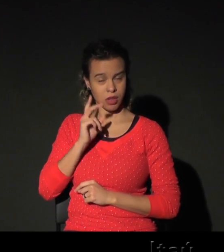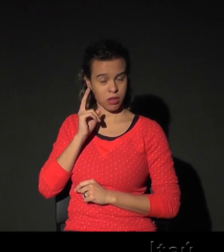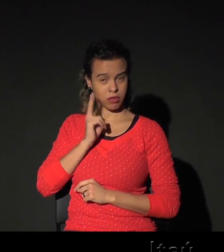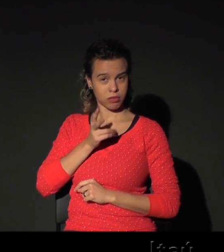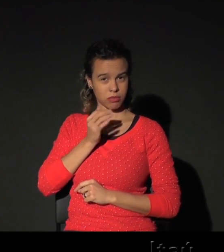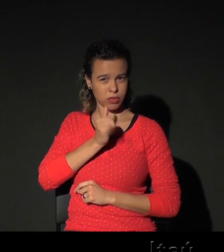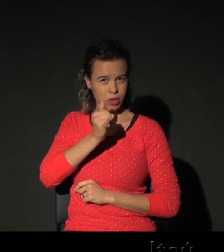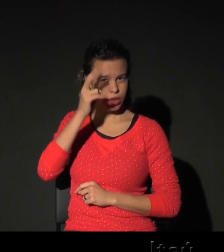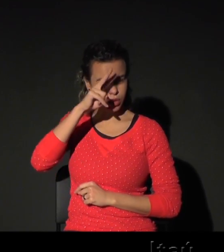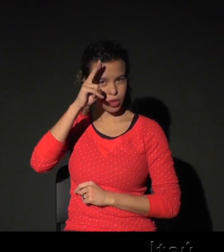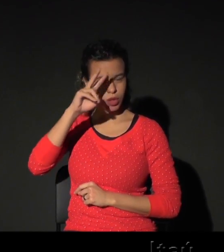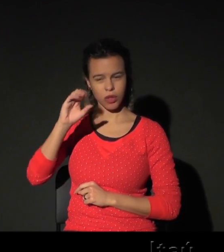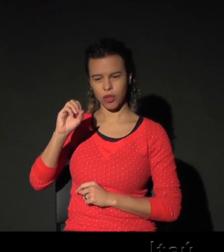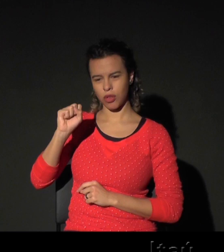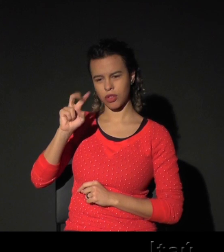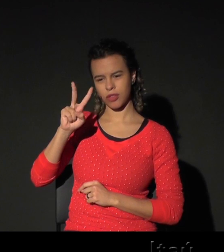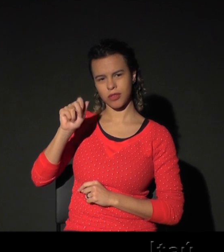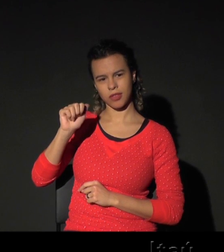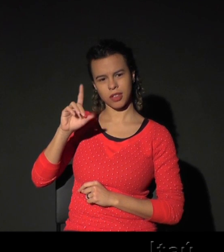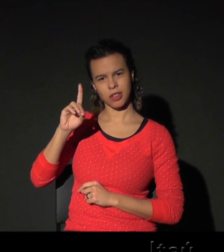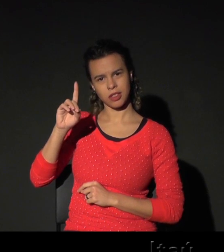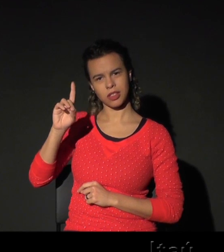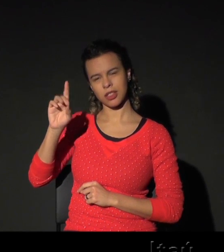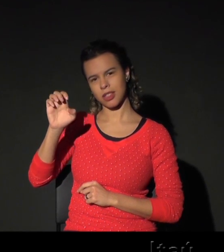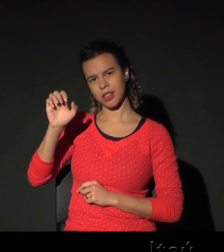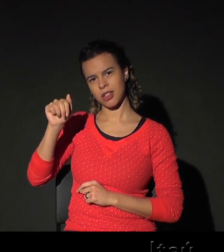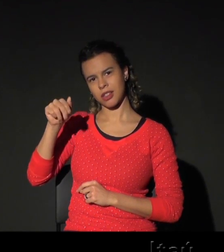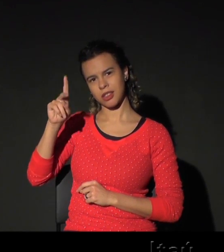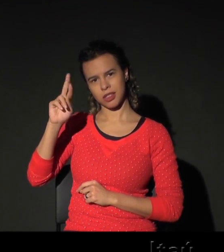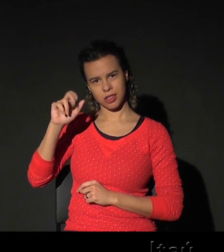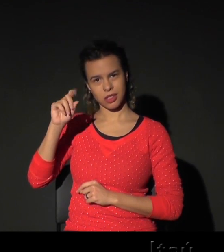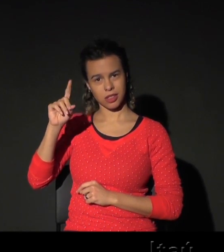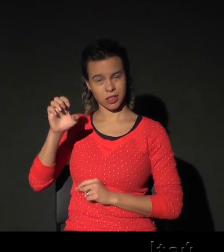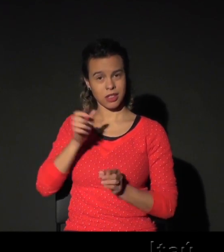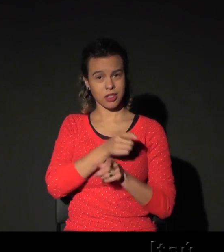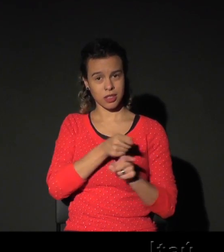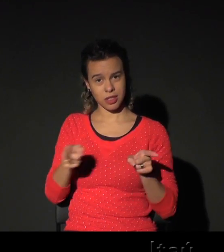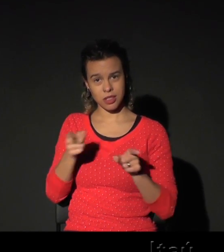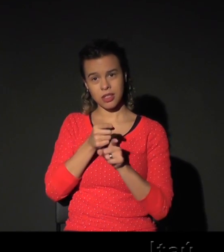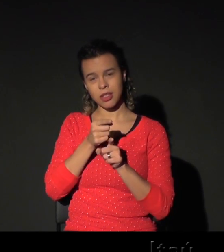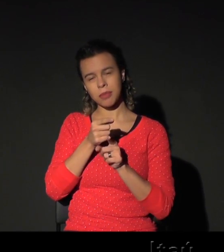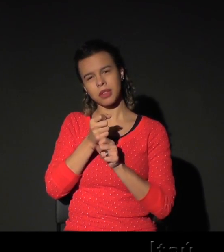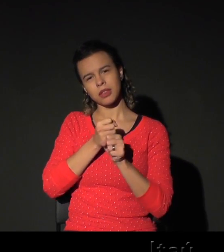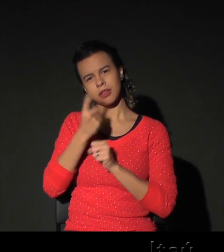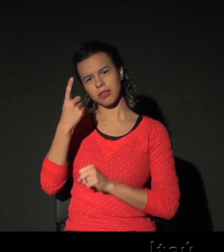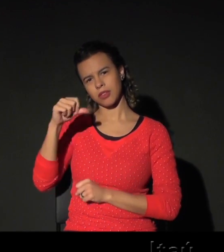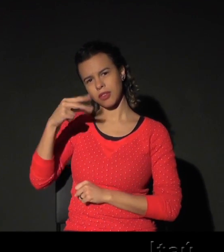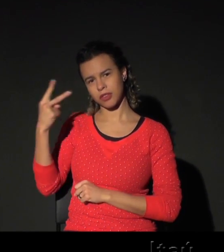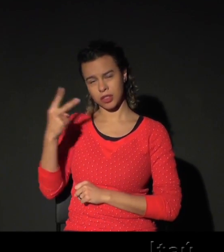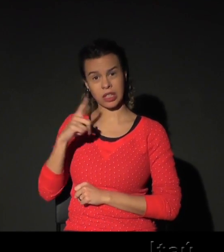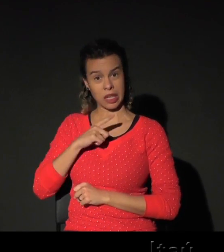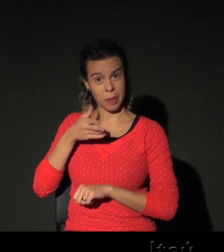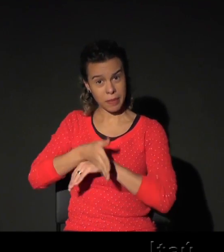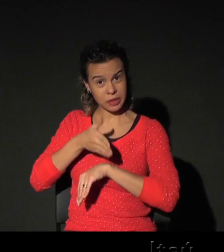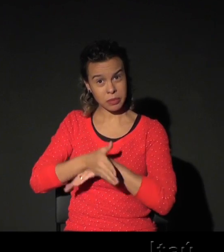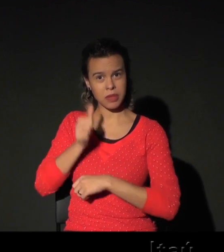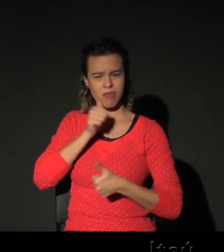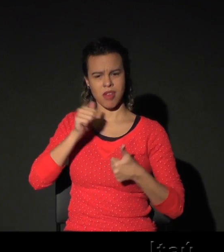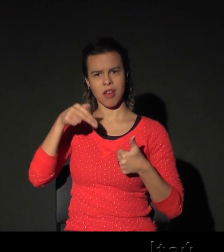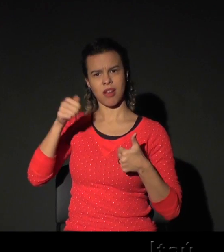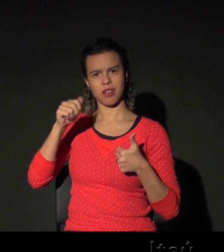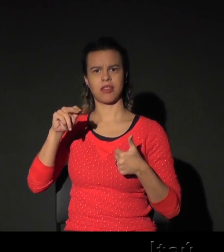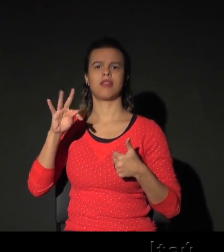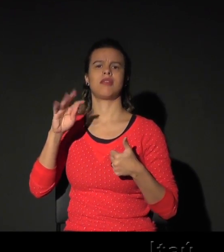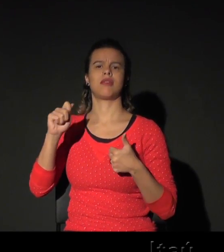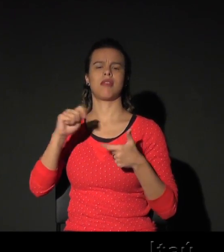teórica né do jol de Andrade Aliás a semana de 22 é um momento muito importante em que as mulheres estão presentes Anita maf na